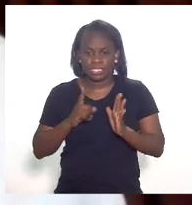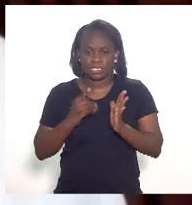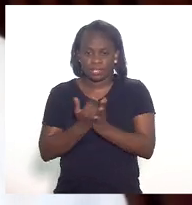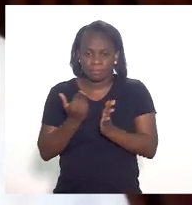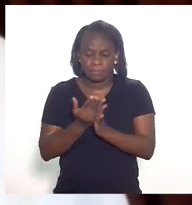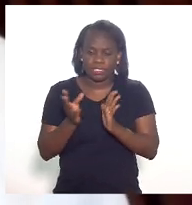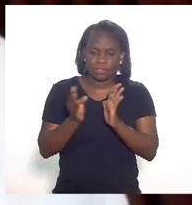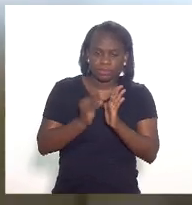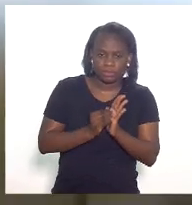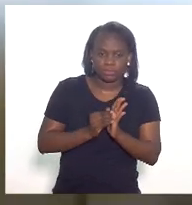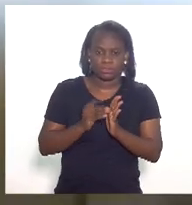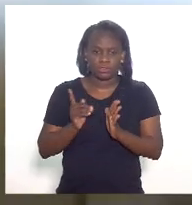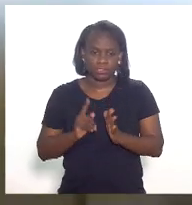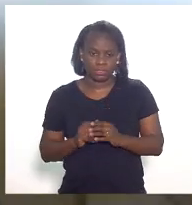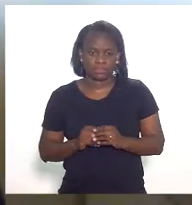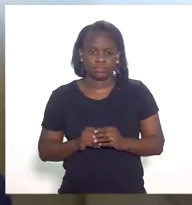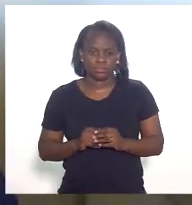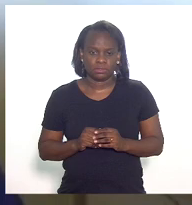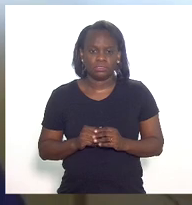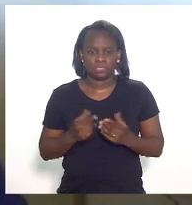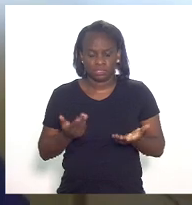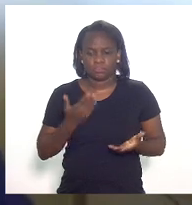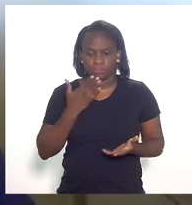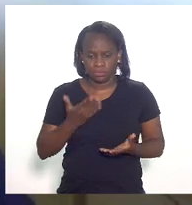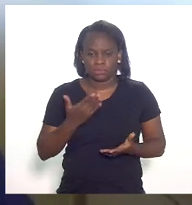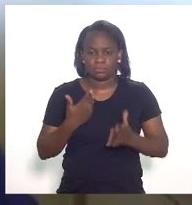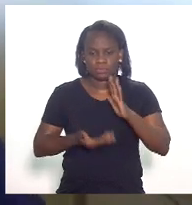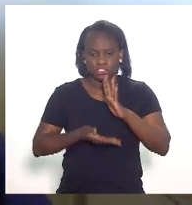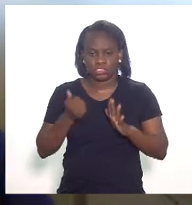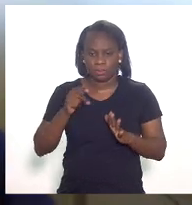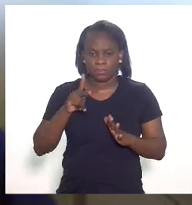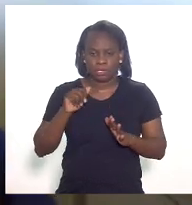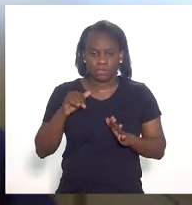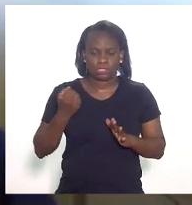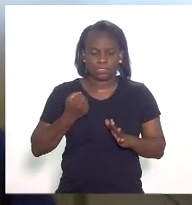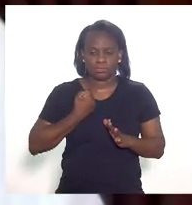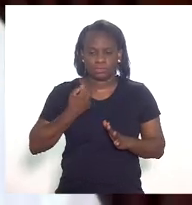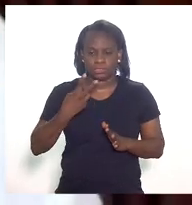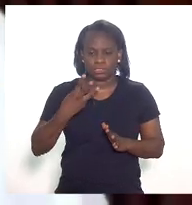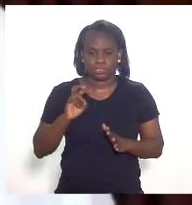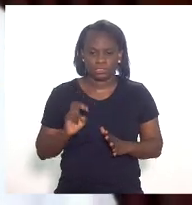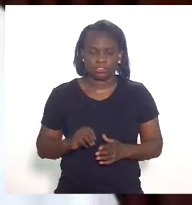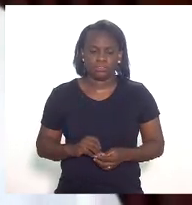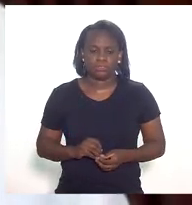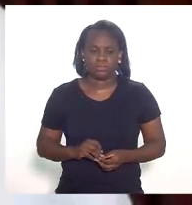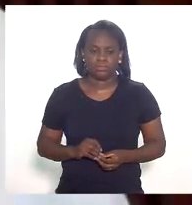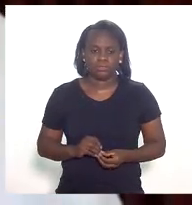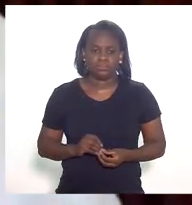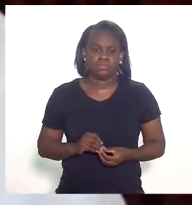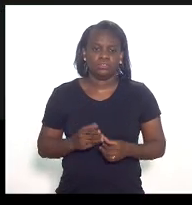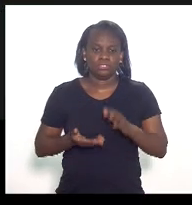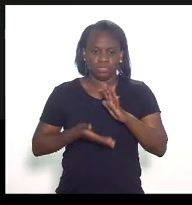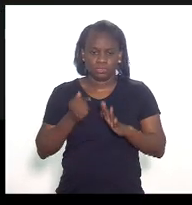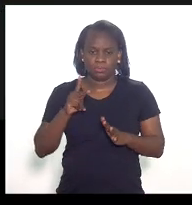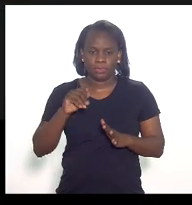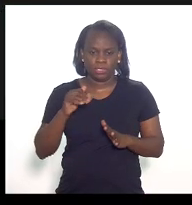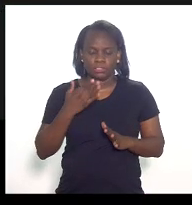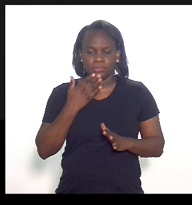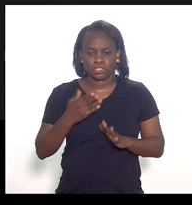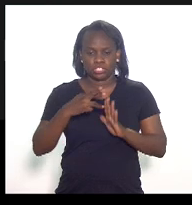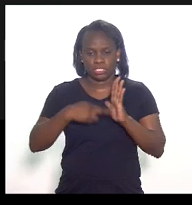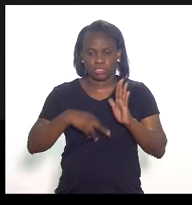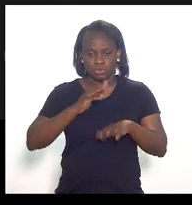anexação. Solicito a Vossa Excelência retirar de pauta do item 35. Ok. 35 é retirado de pauta, pedido do